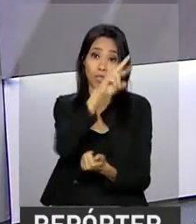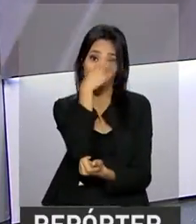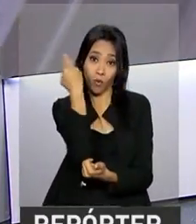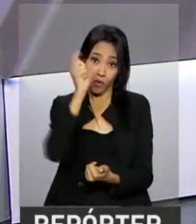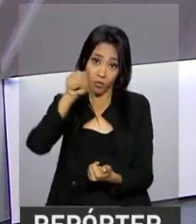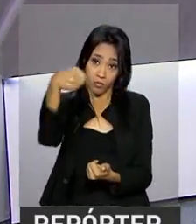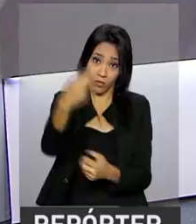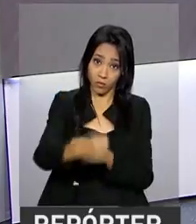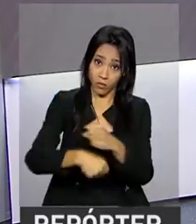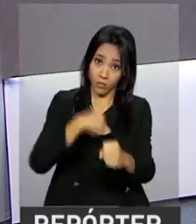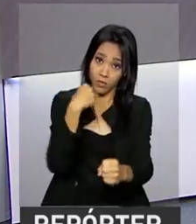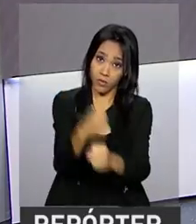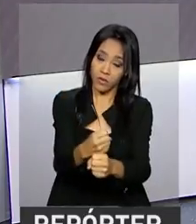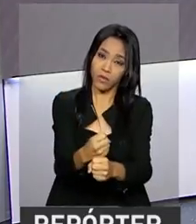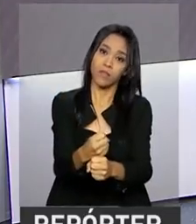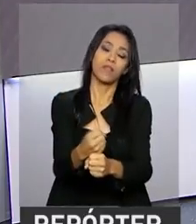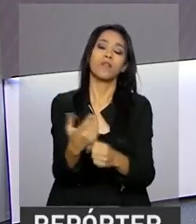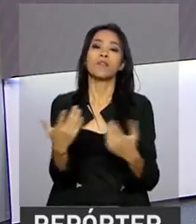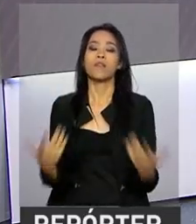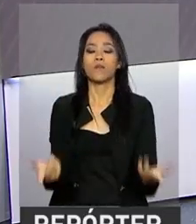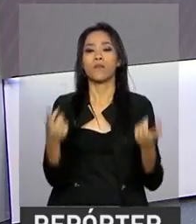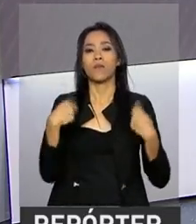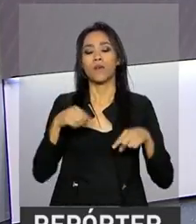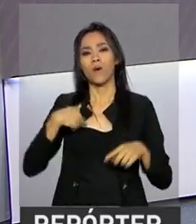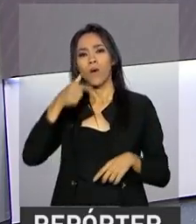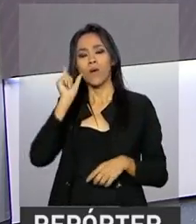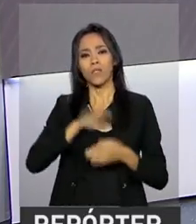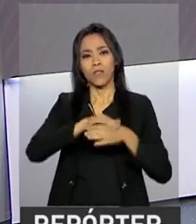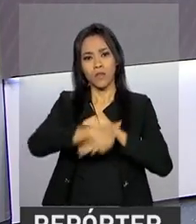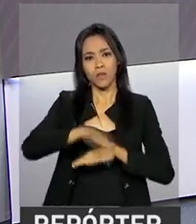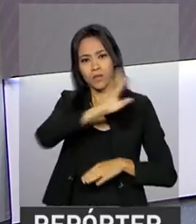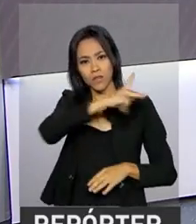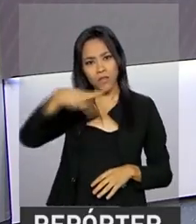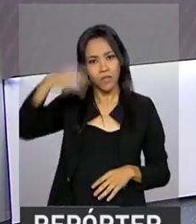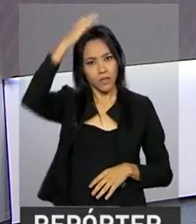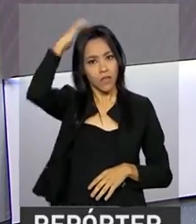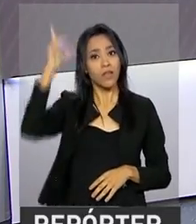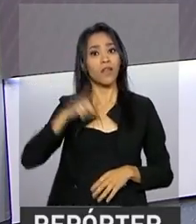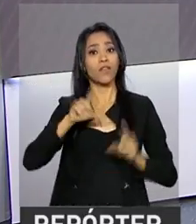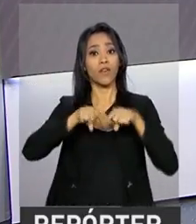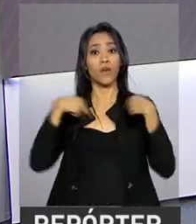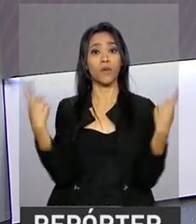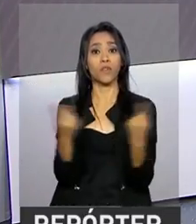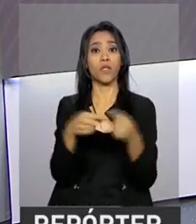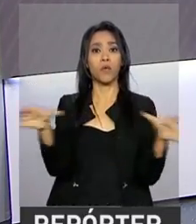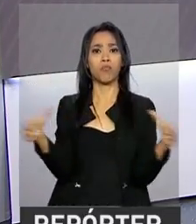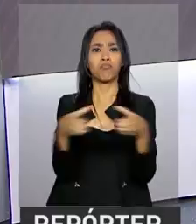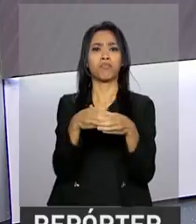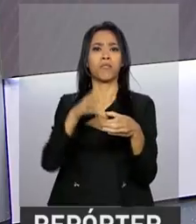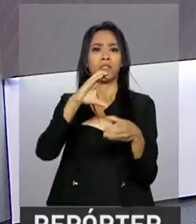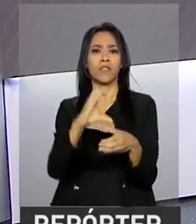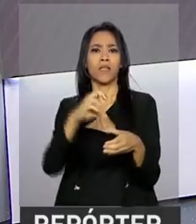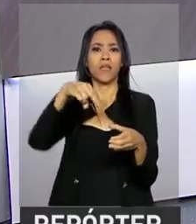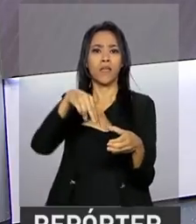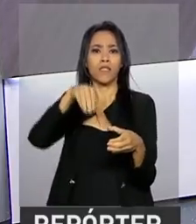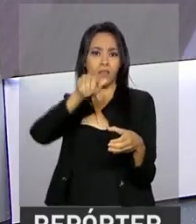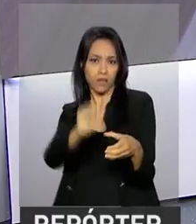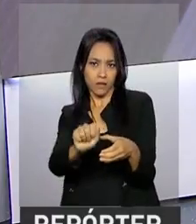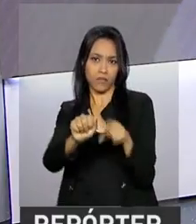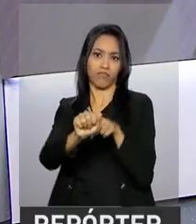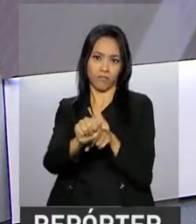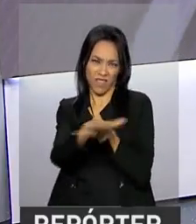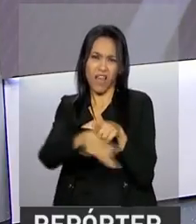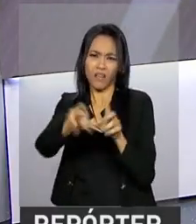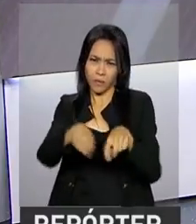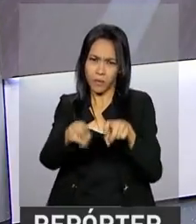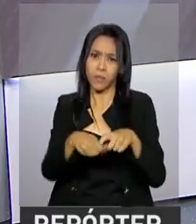vem. E olha, ontem à noite o presidente Michel Temer esteve com dirigentes da CNA, a Confederação Nacional da Agricultura.